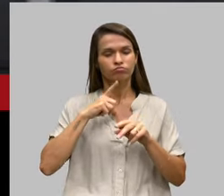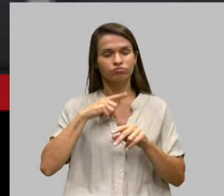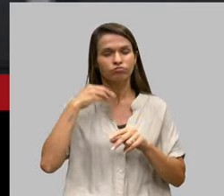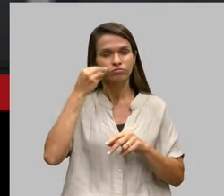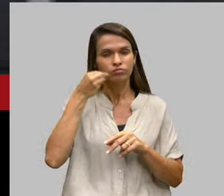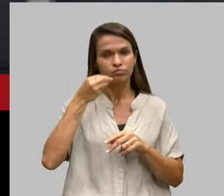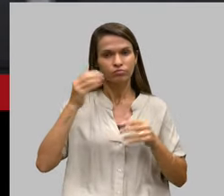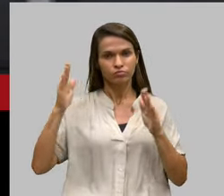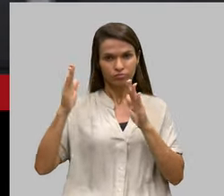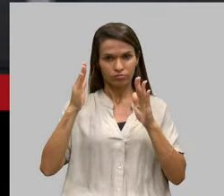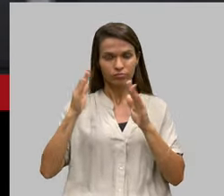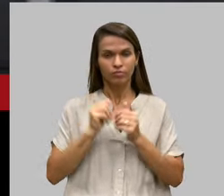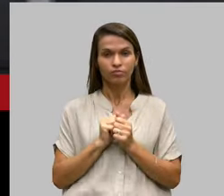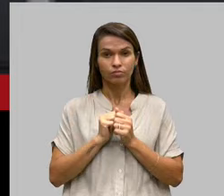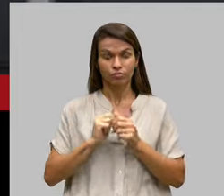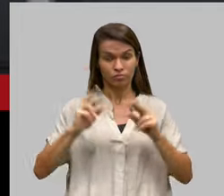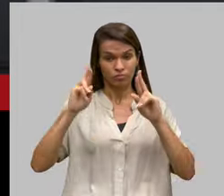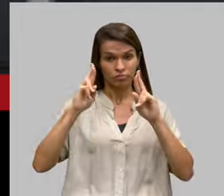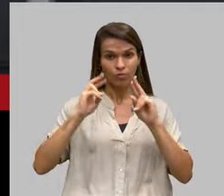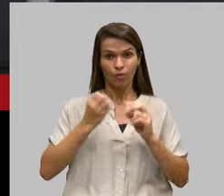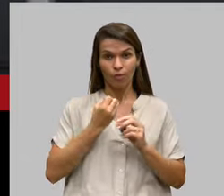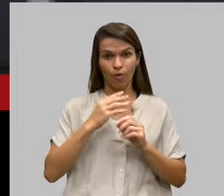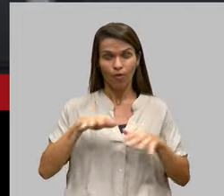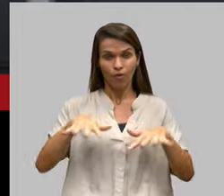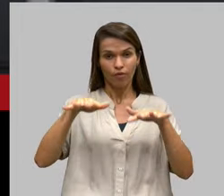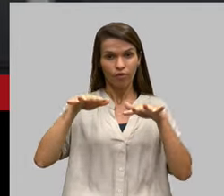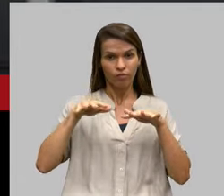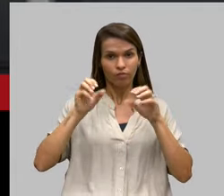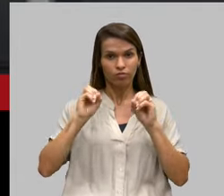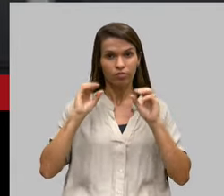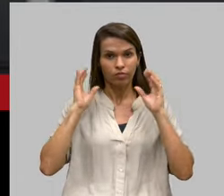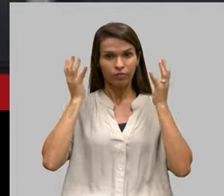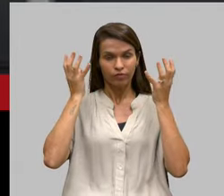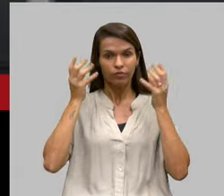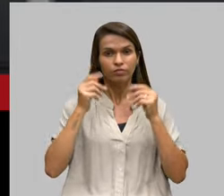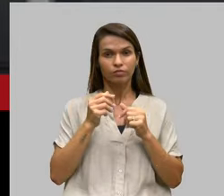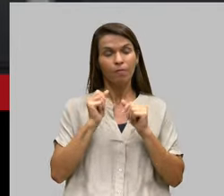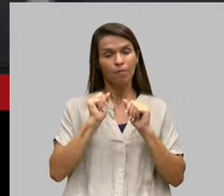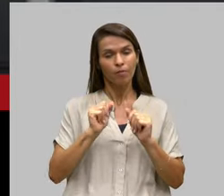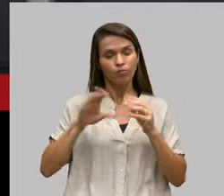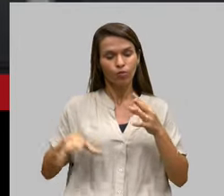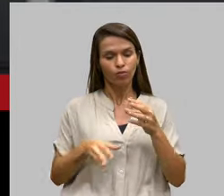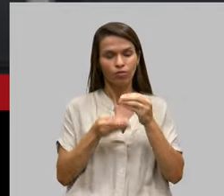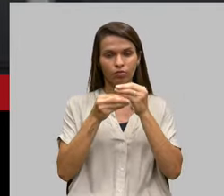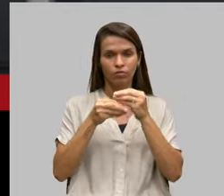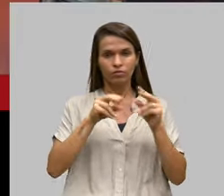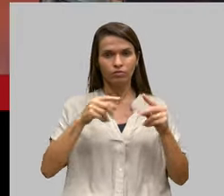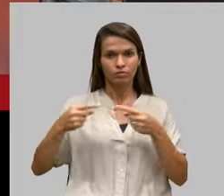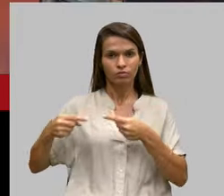desejo a todos um bom evento e espero que a gente possa colaborar Presidente com essa